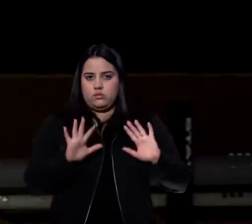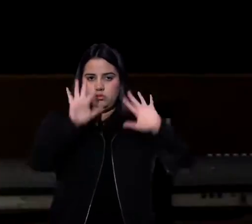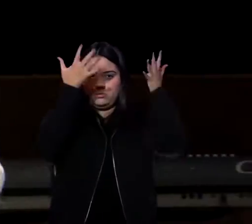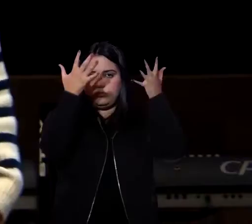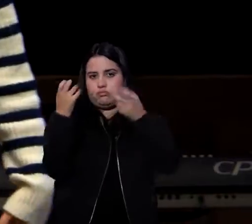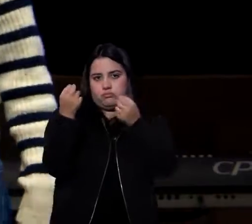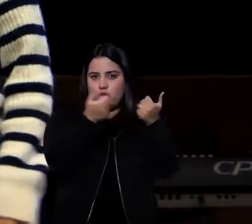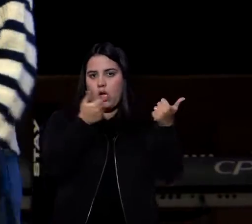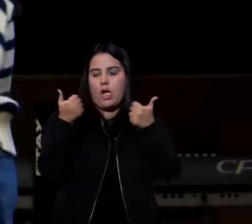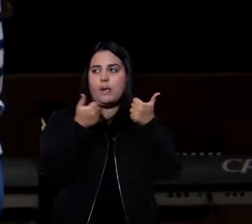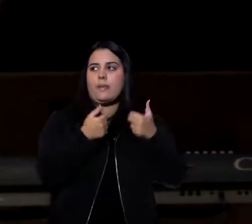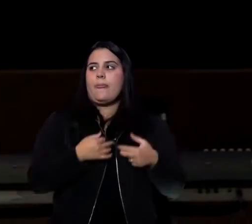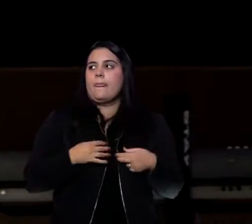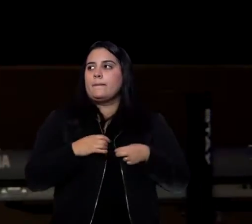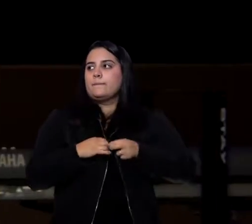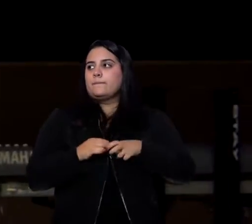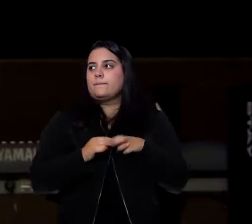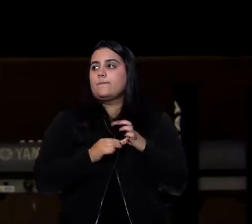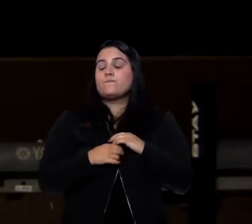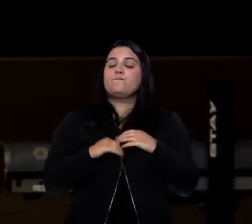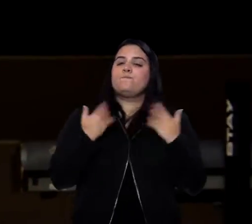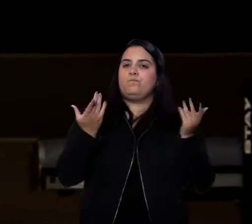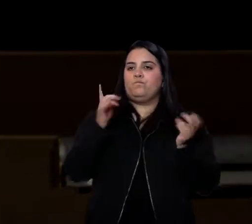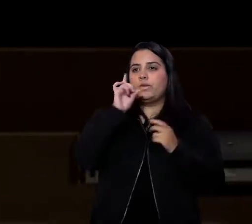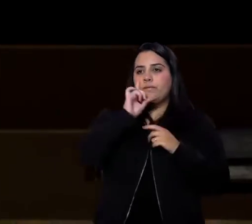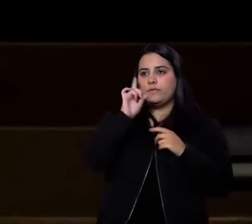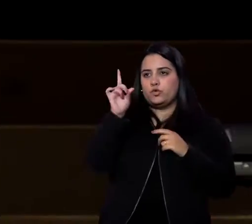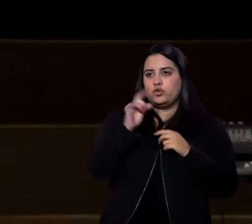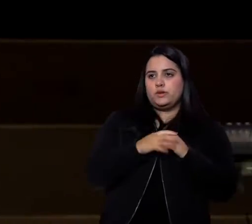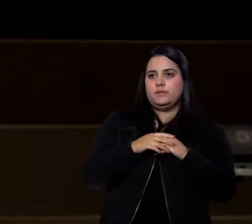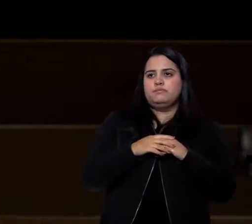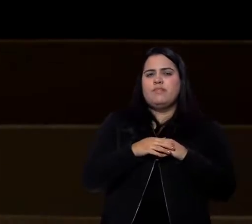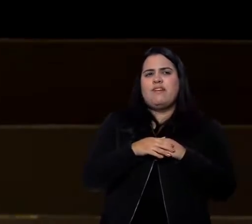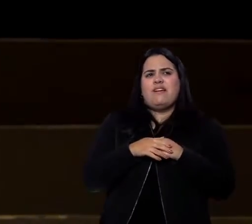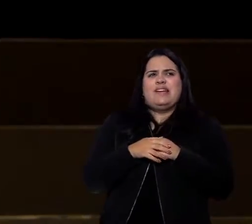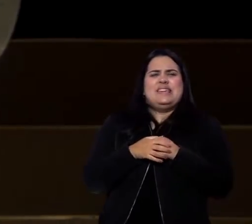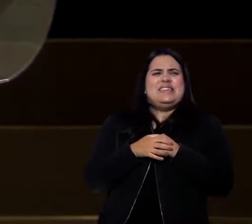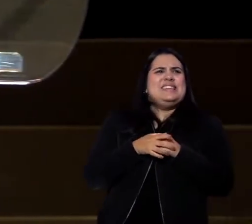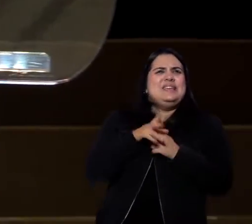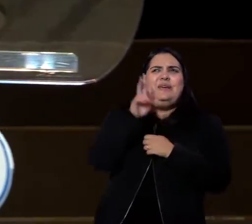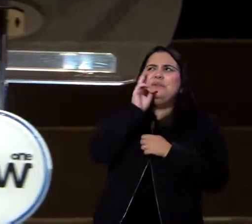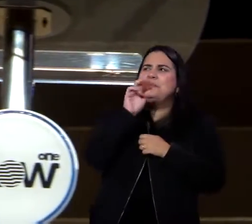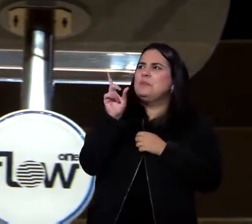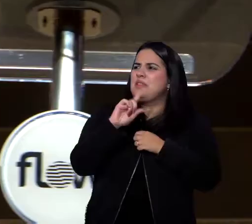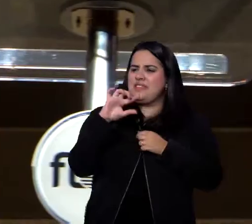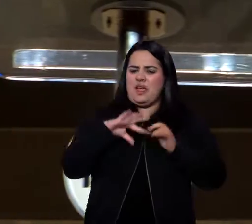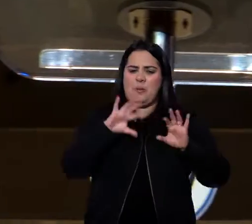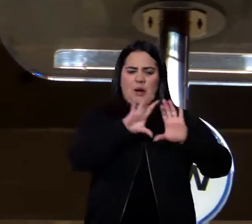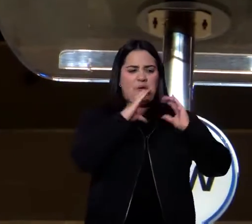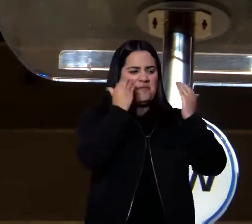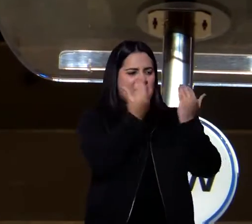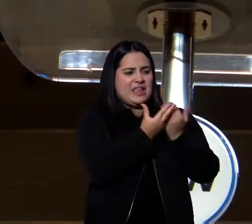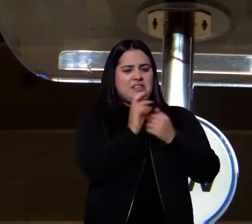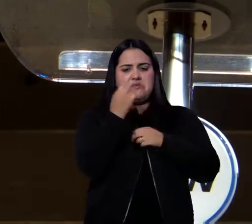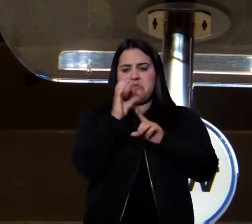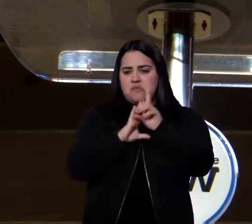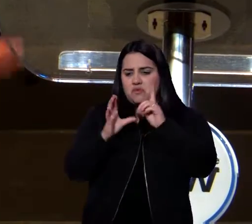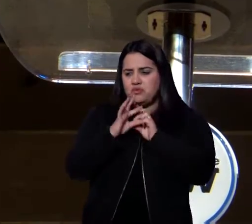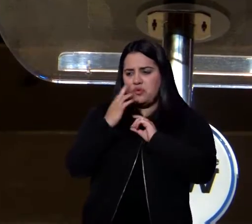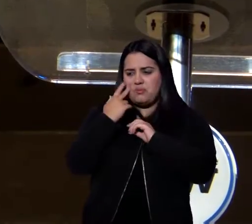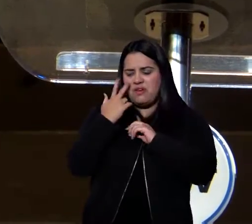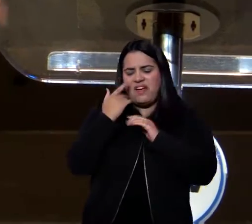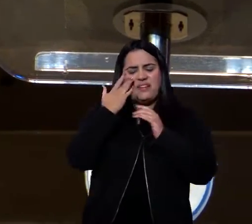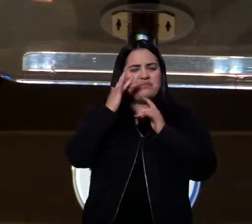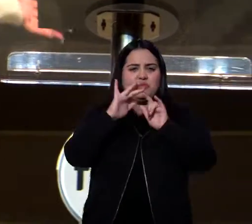mais. E teve um dia, eu não lembro se era uma conferência, se era um culto normal. Não lembro, não tenho